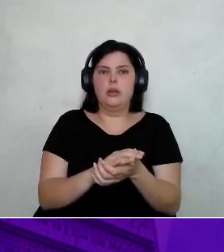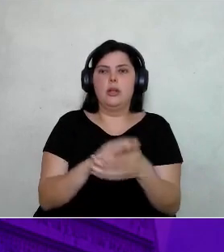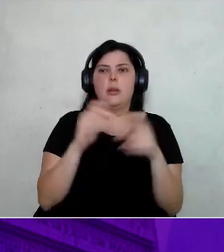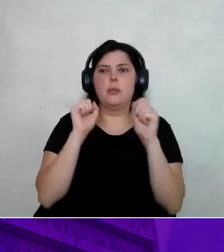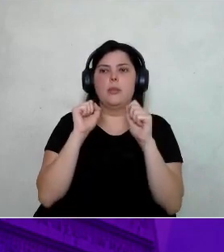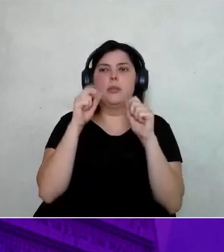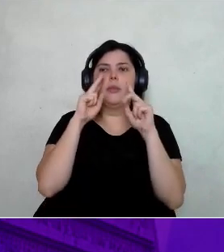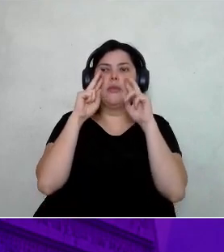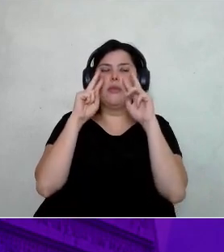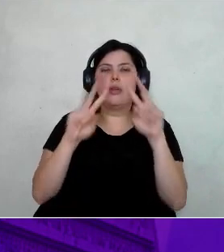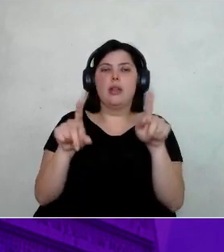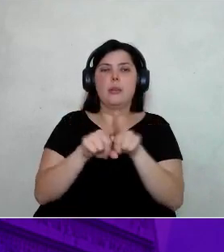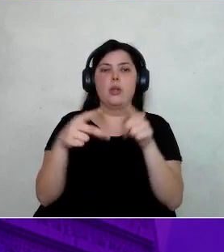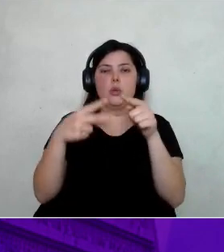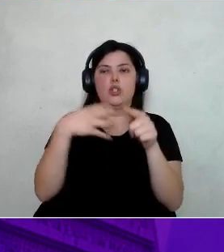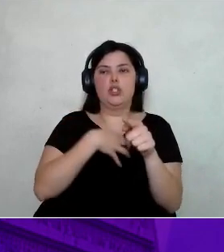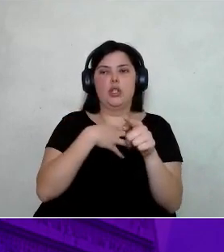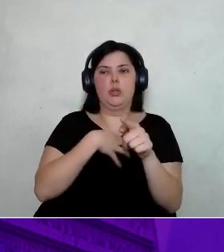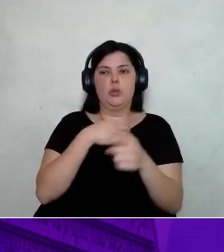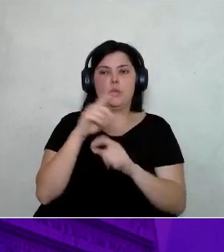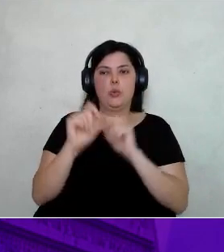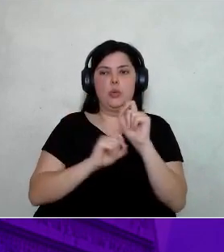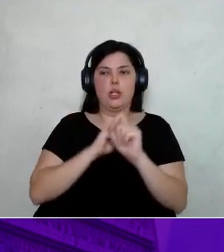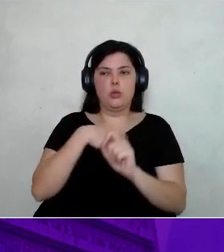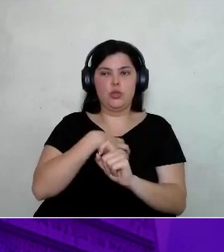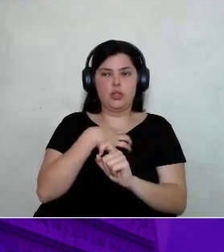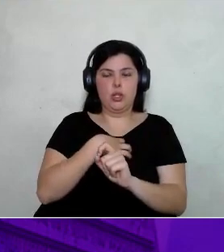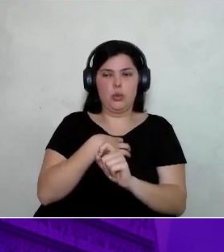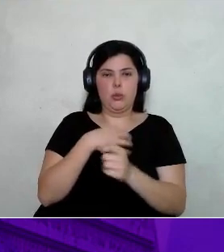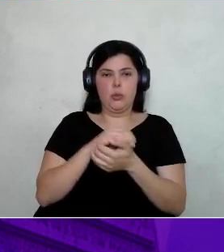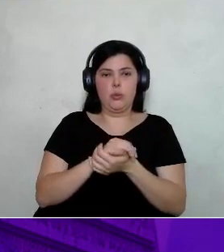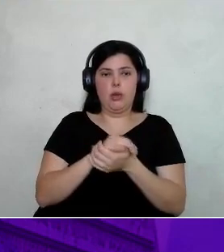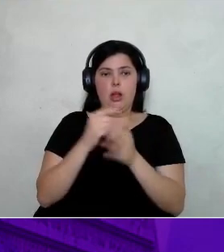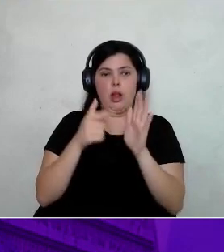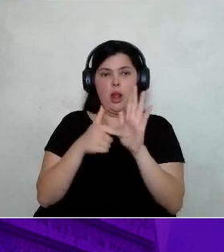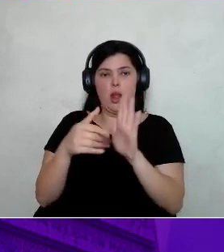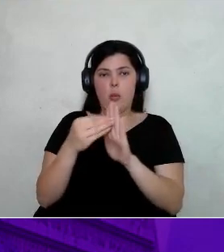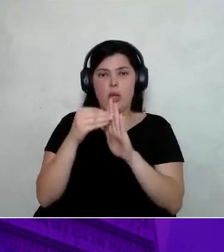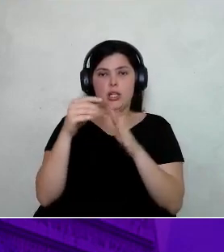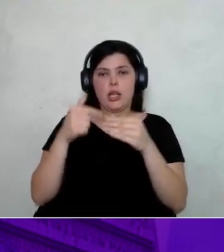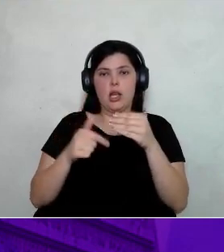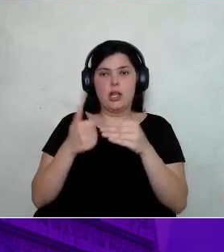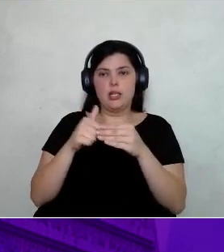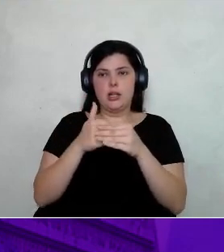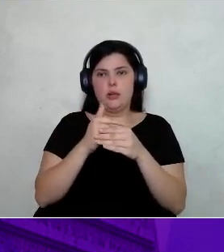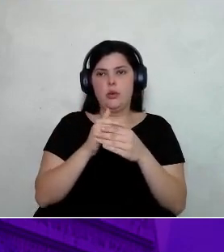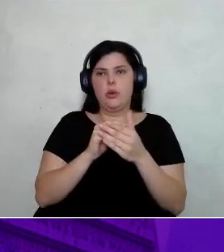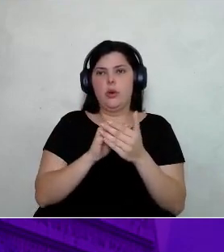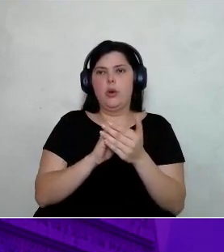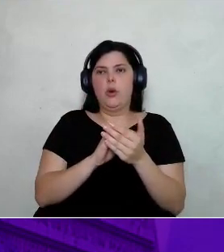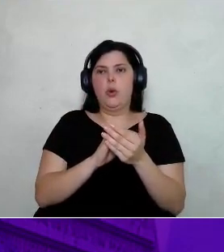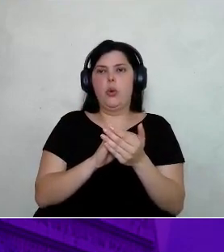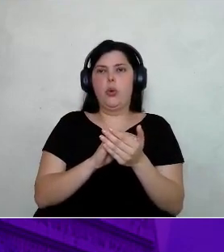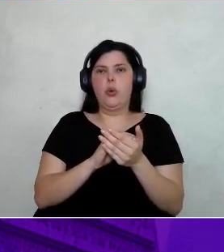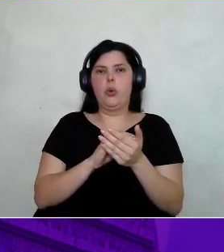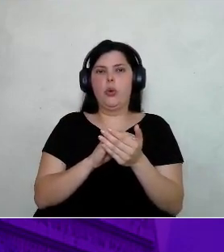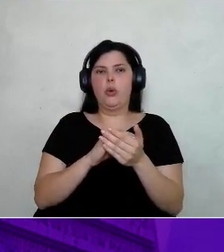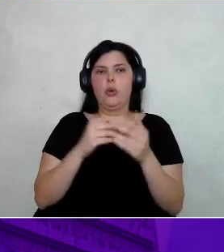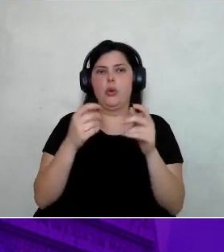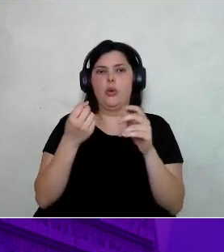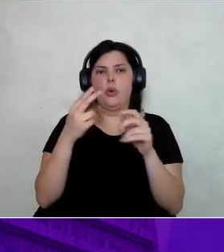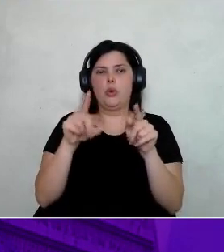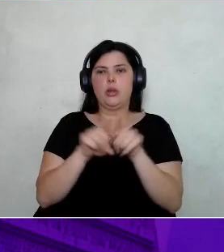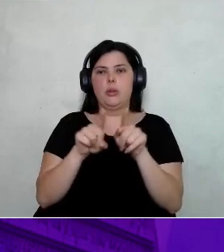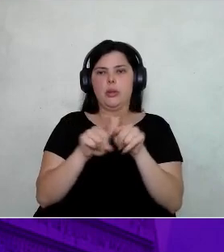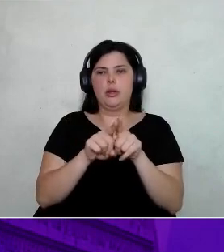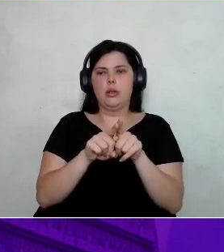duas formas. Ou de uma forma com linguagem SQL, né? Ou,